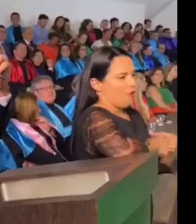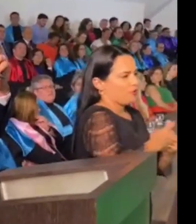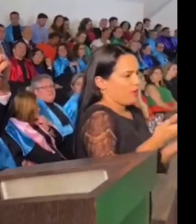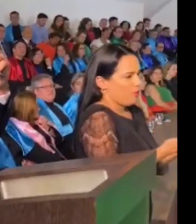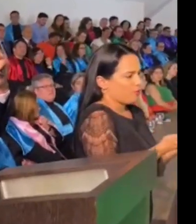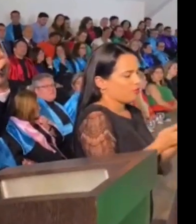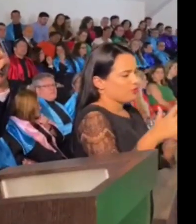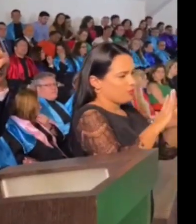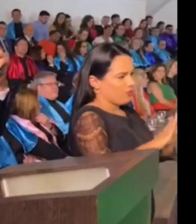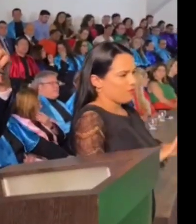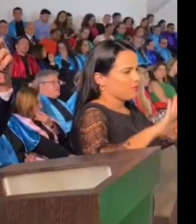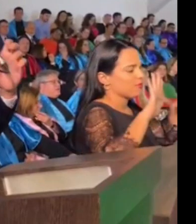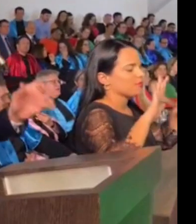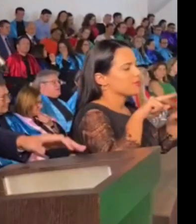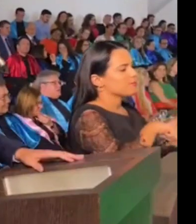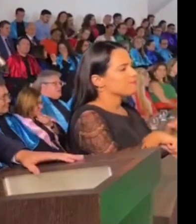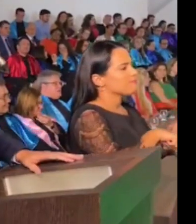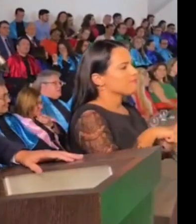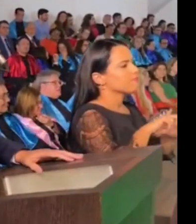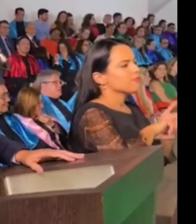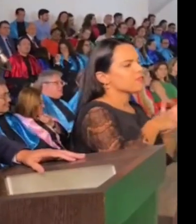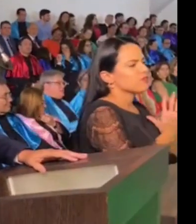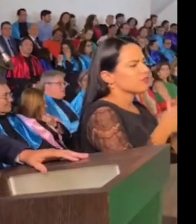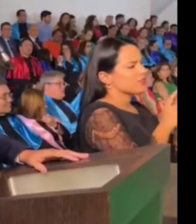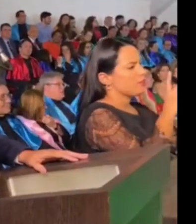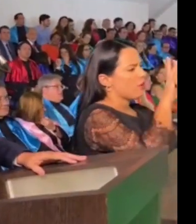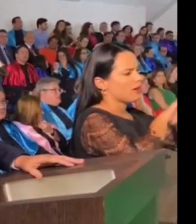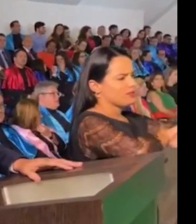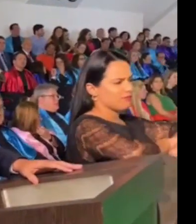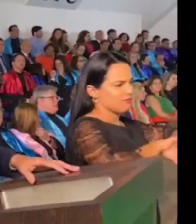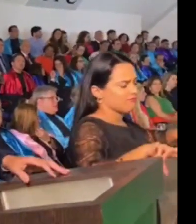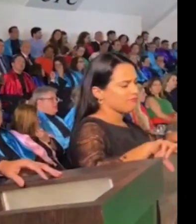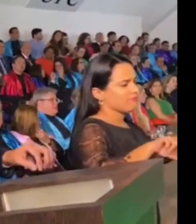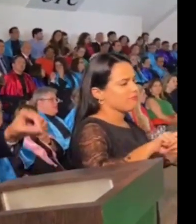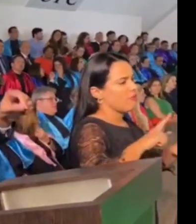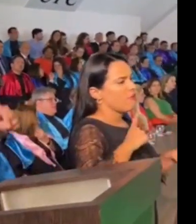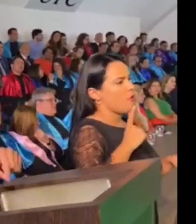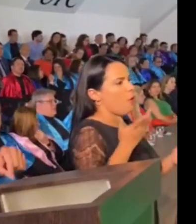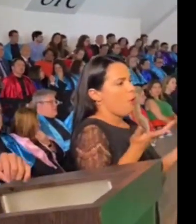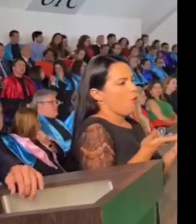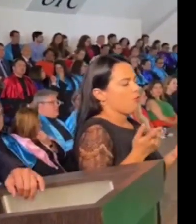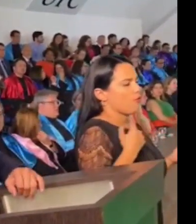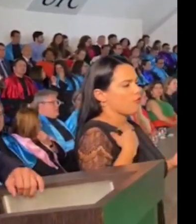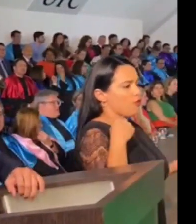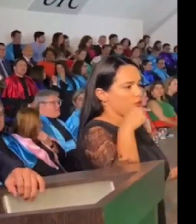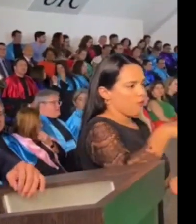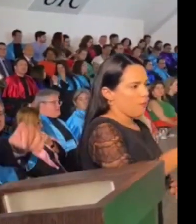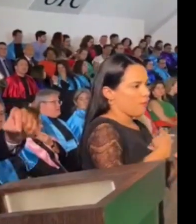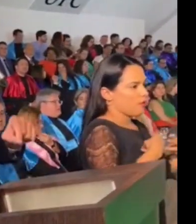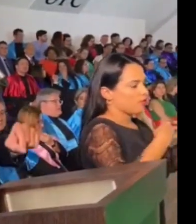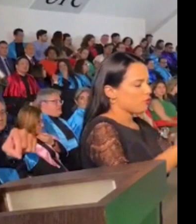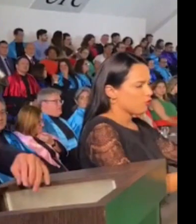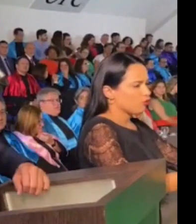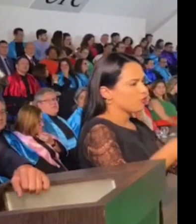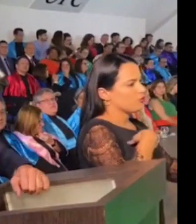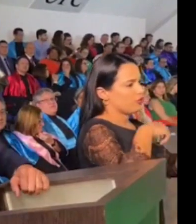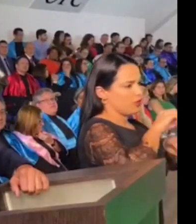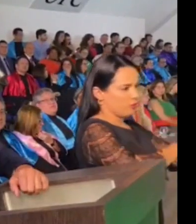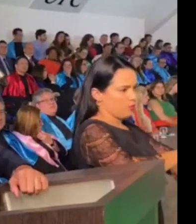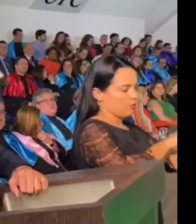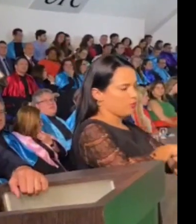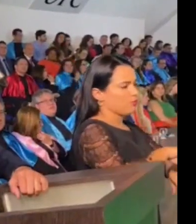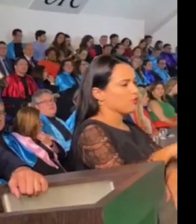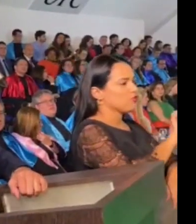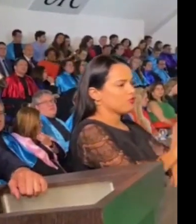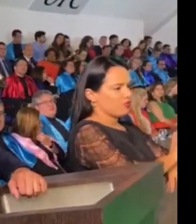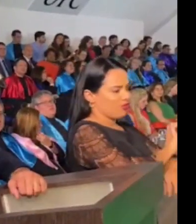casa, a casa da democracia, da diversidade. Voltar hoje como ministro de Estado, principalmente ministro de